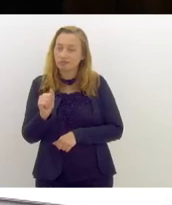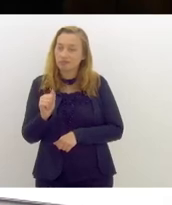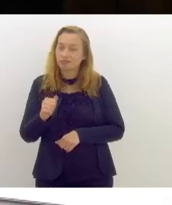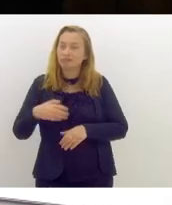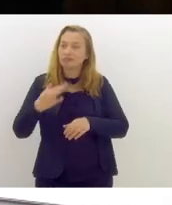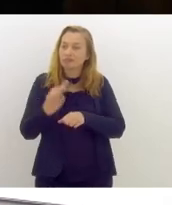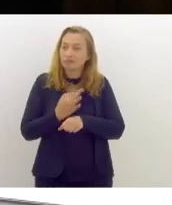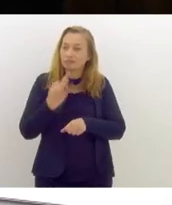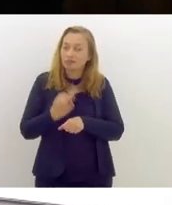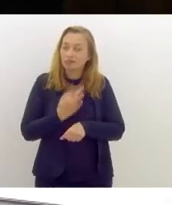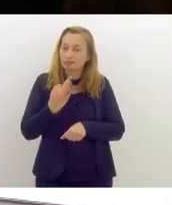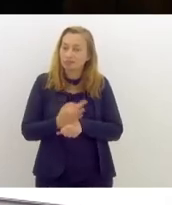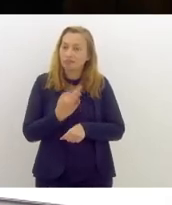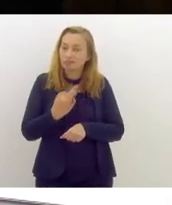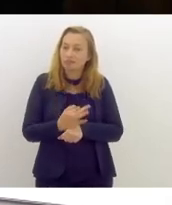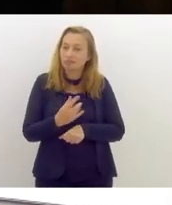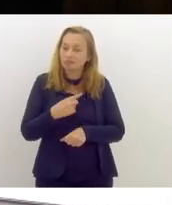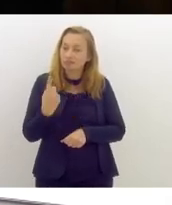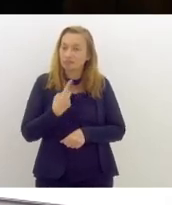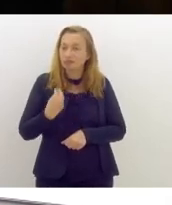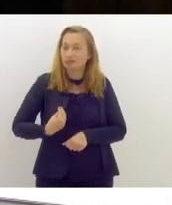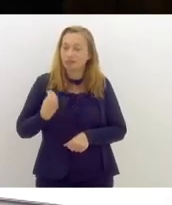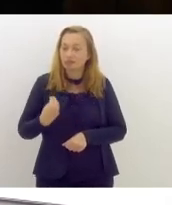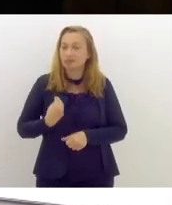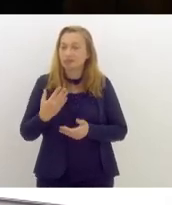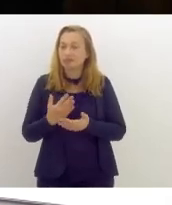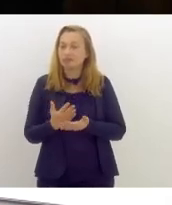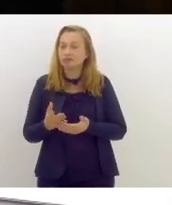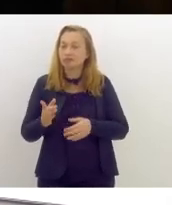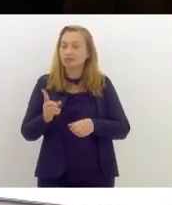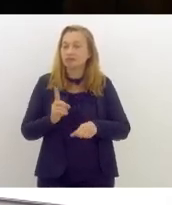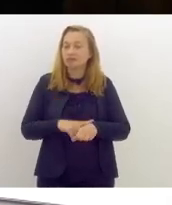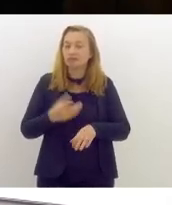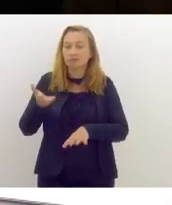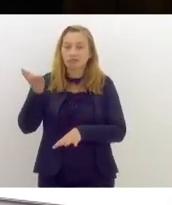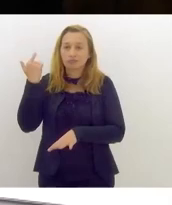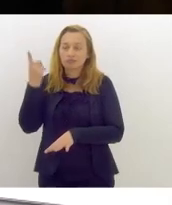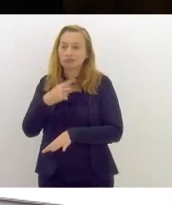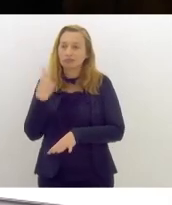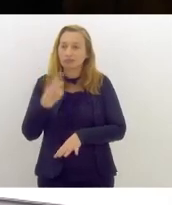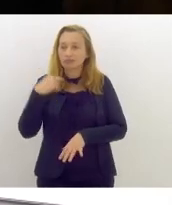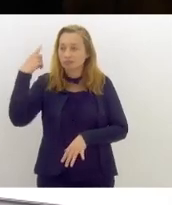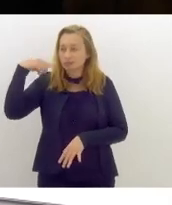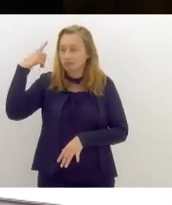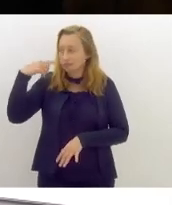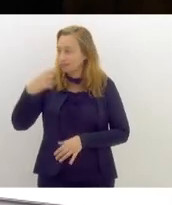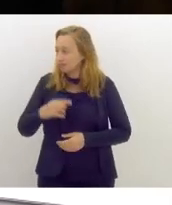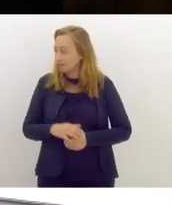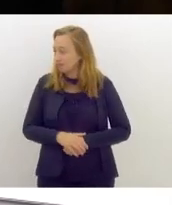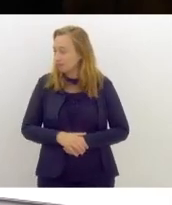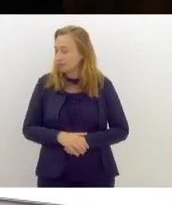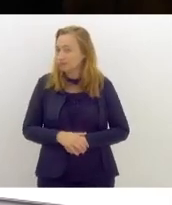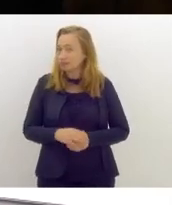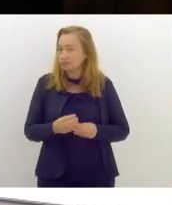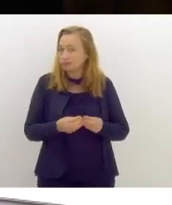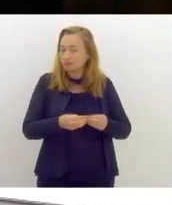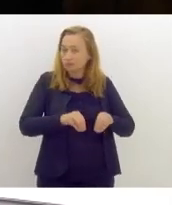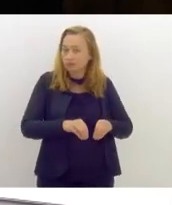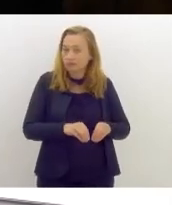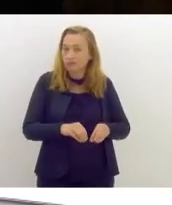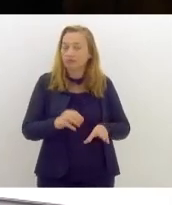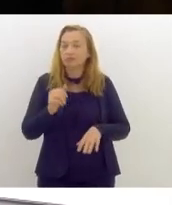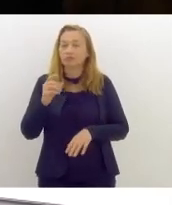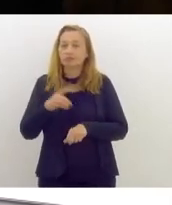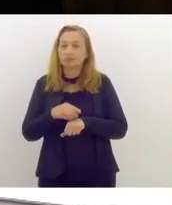resistência do que nós vivemos há alguns tempos atrás onde nós advogados foram atingidos e a doutora